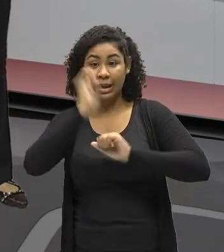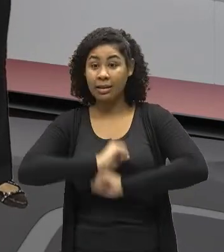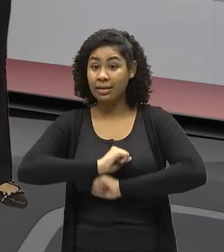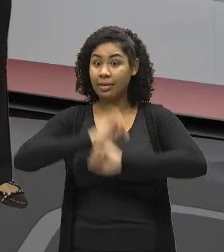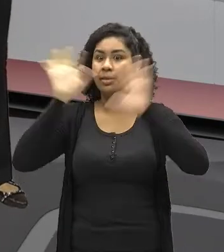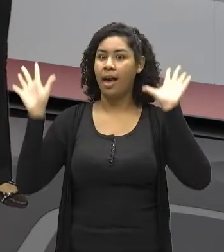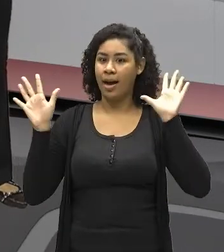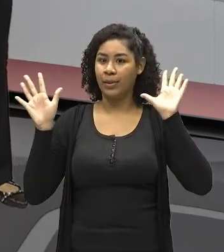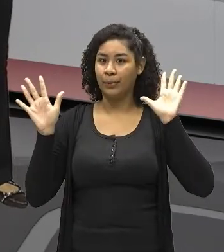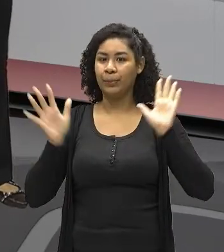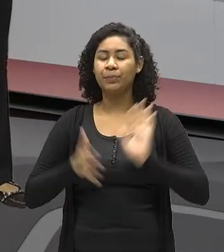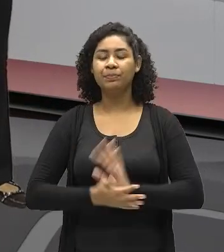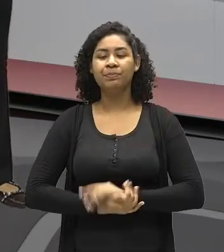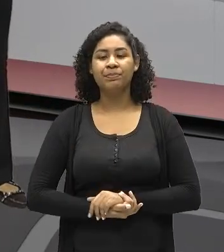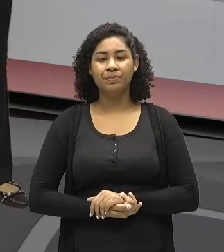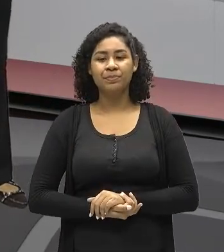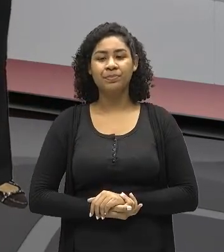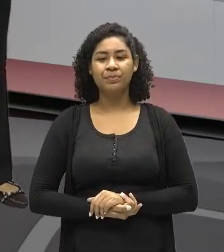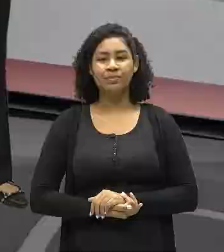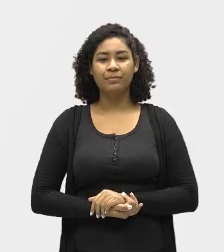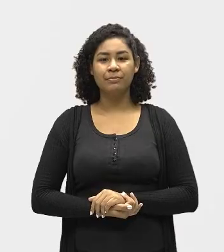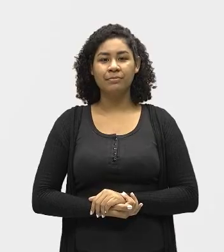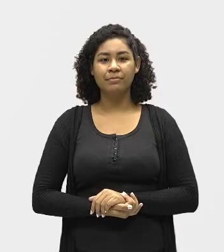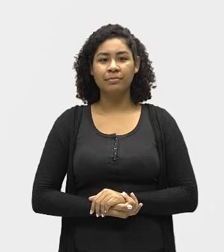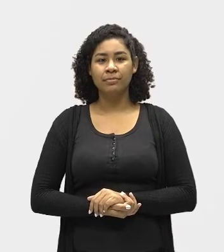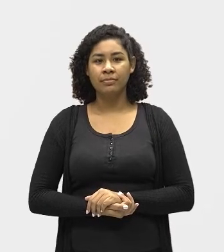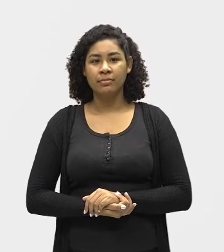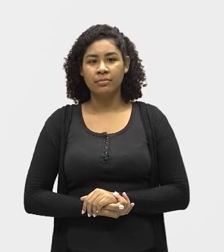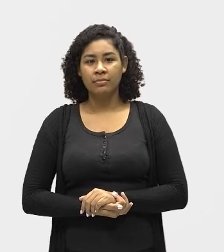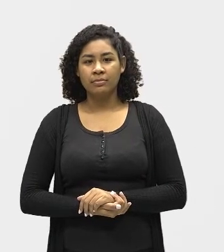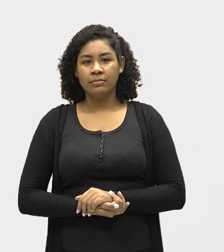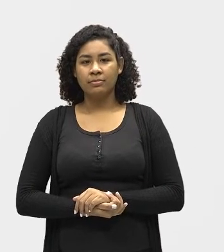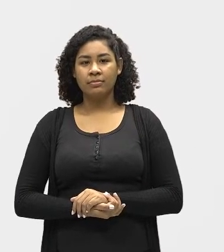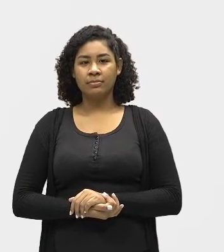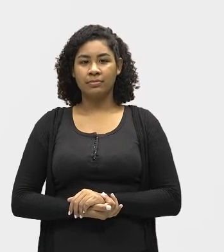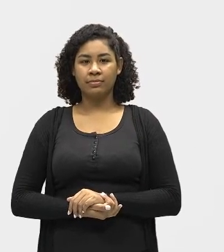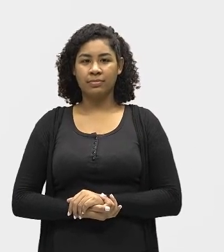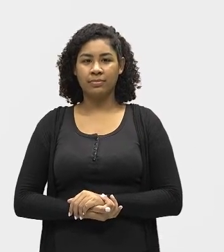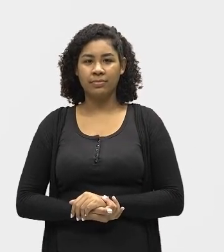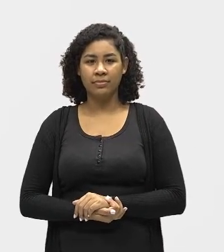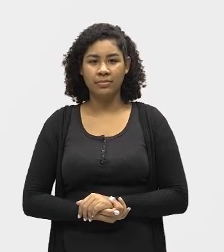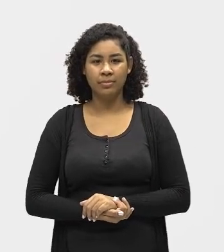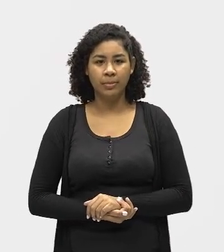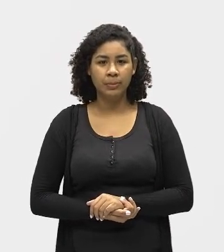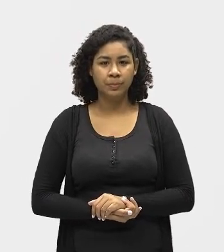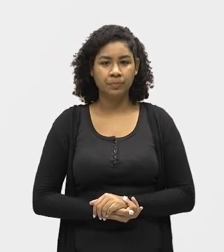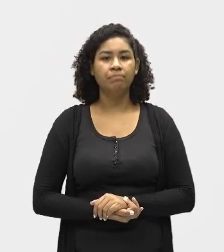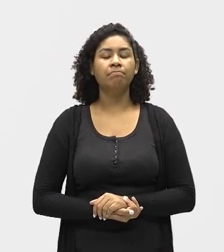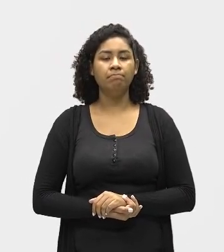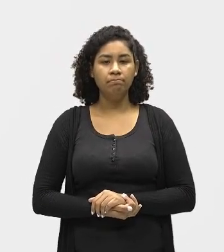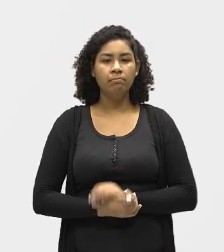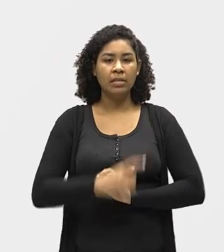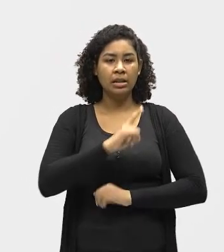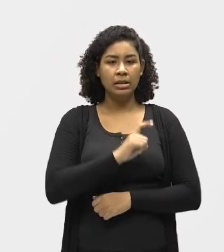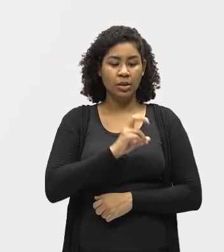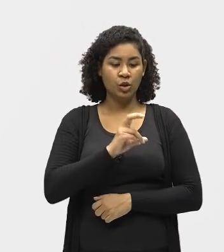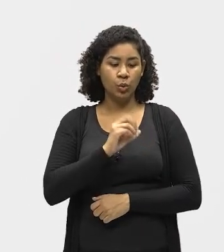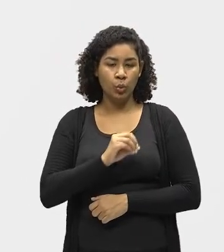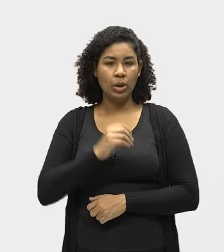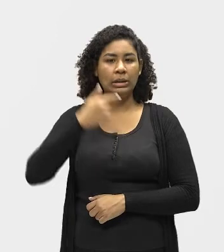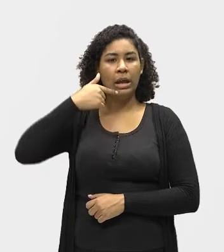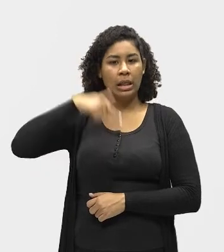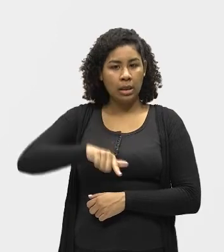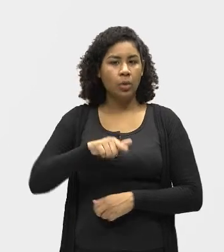compreensão absoluta sobre ele. Olha o que diz aí. 5 das mais de 150 línguas